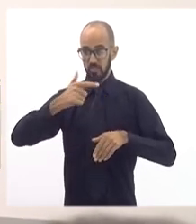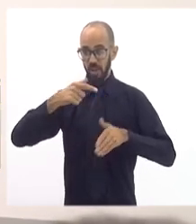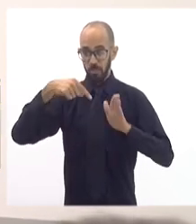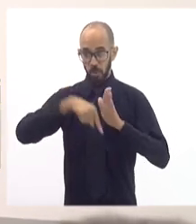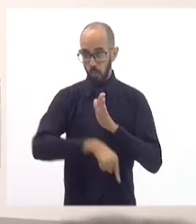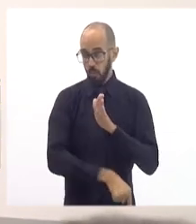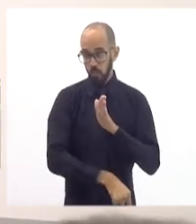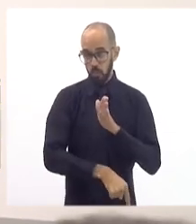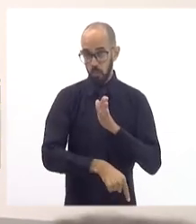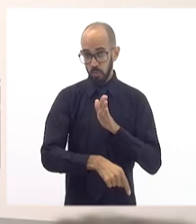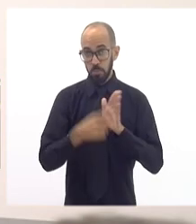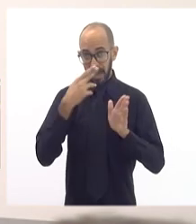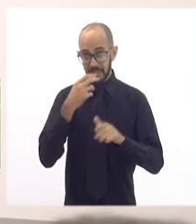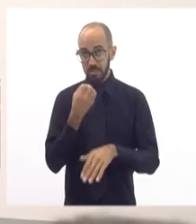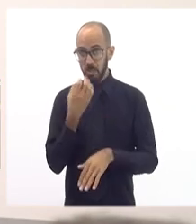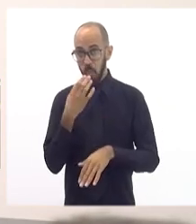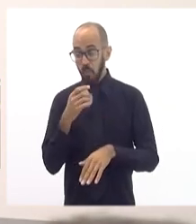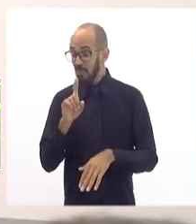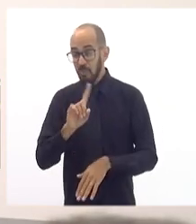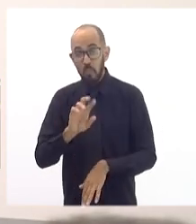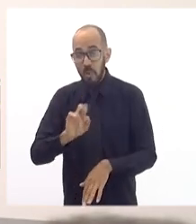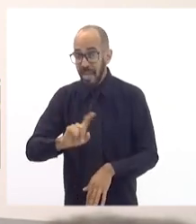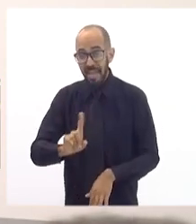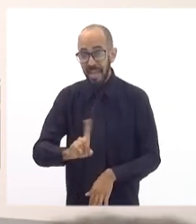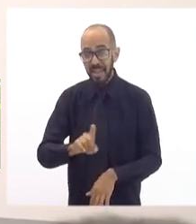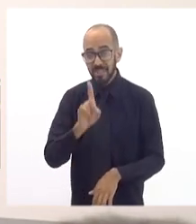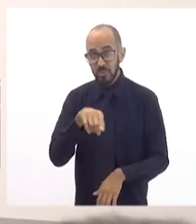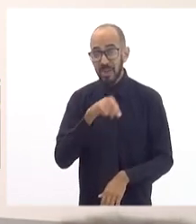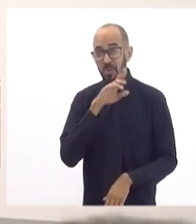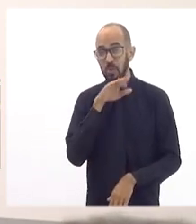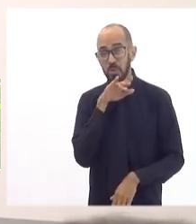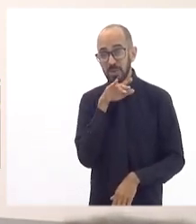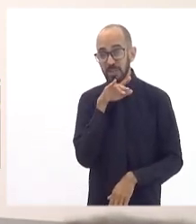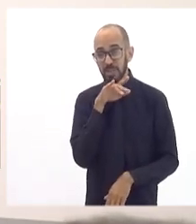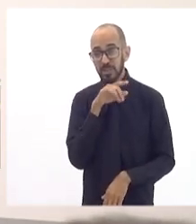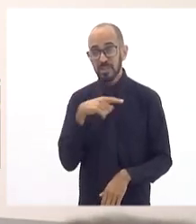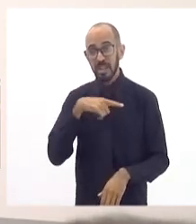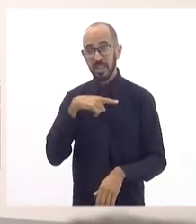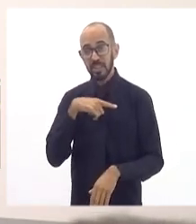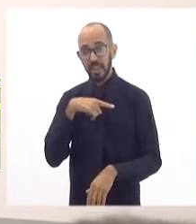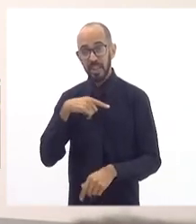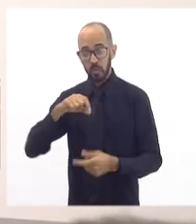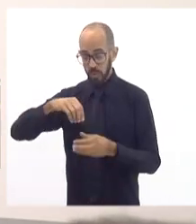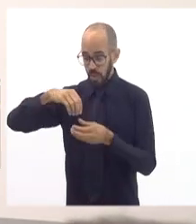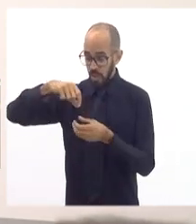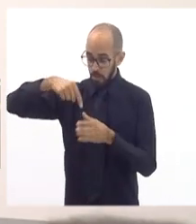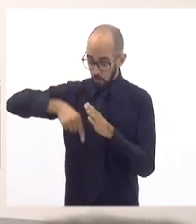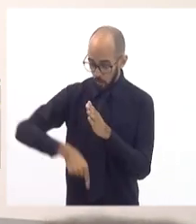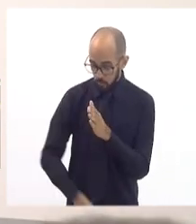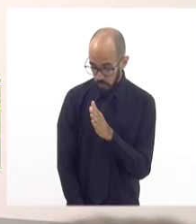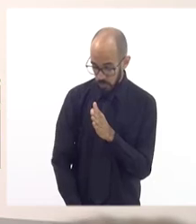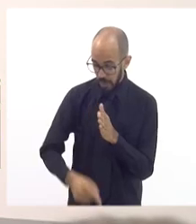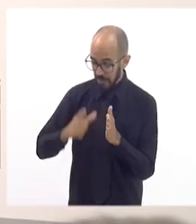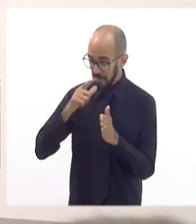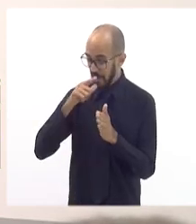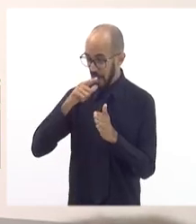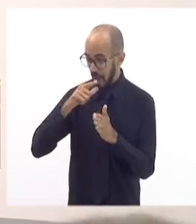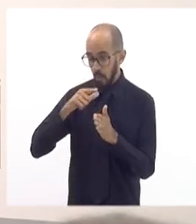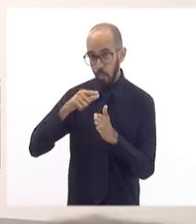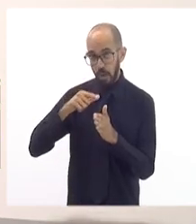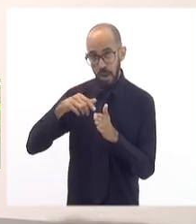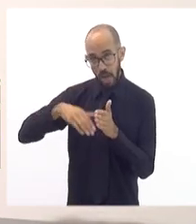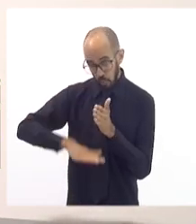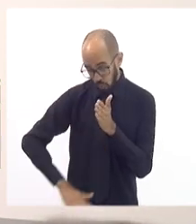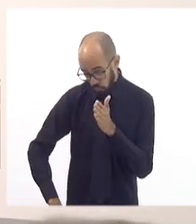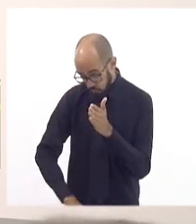isso é ruim ou seja você vai ter um impacto não só na coluna d'água mas o impacto no fundo do